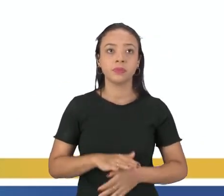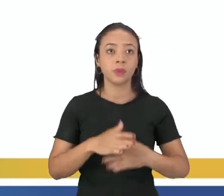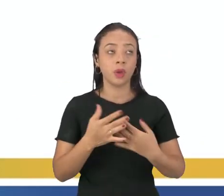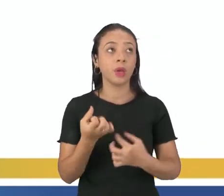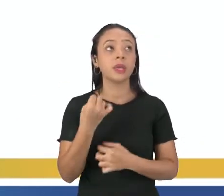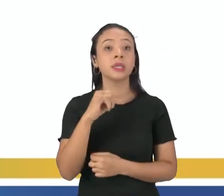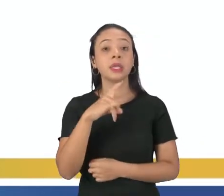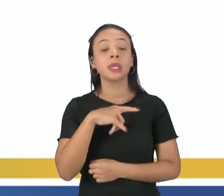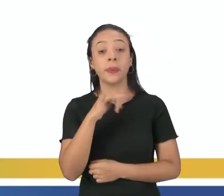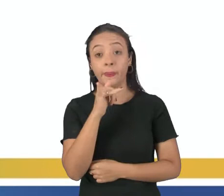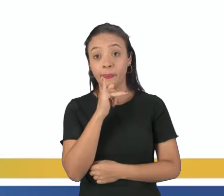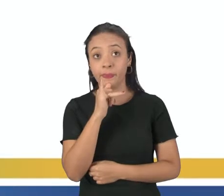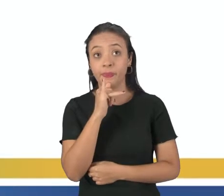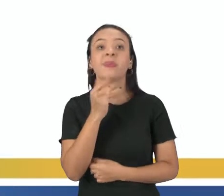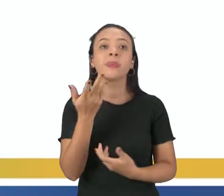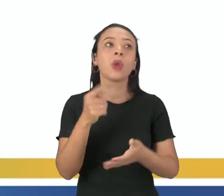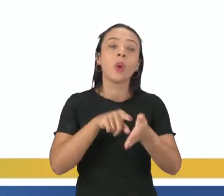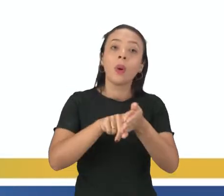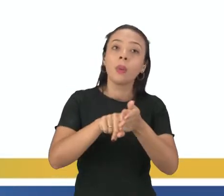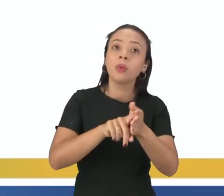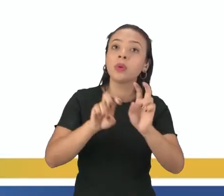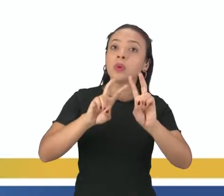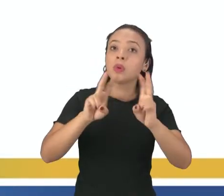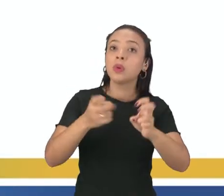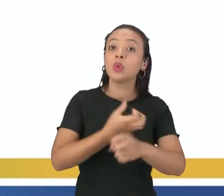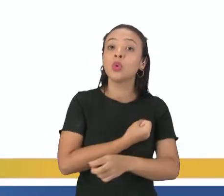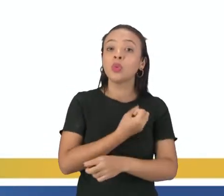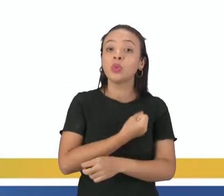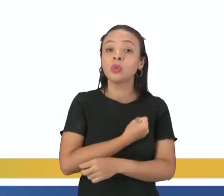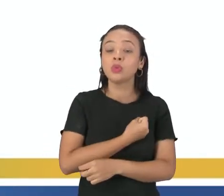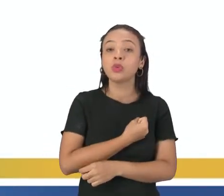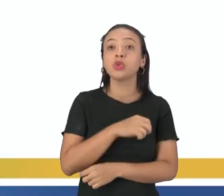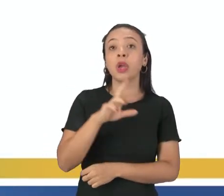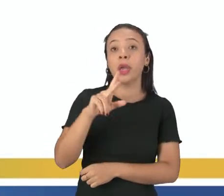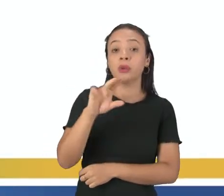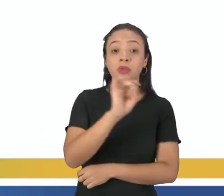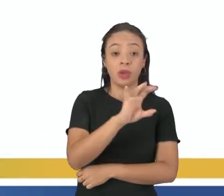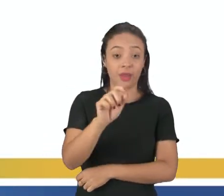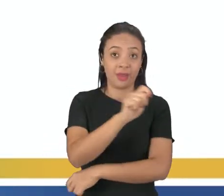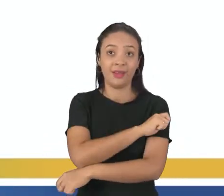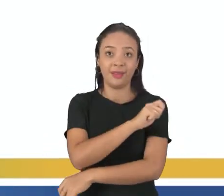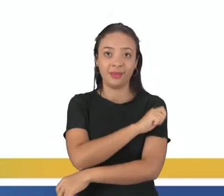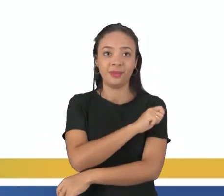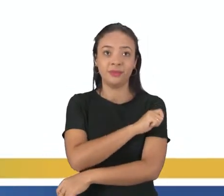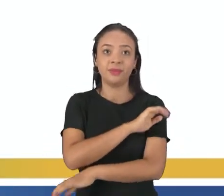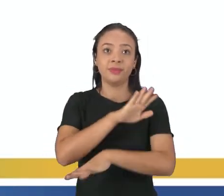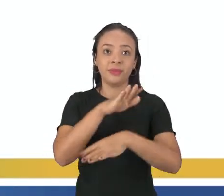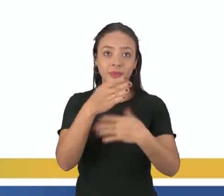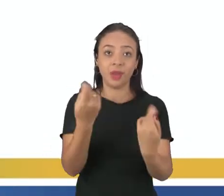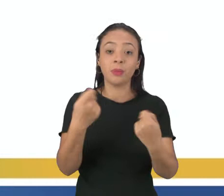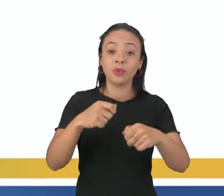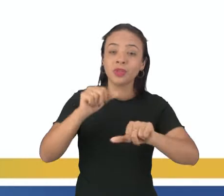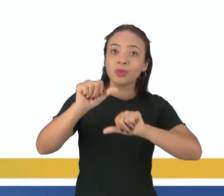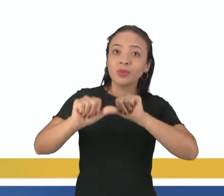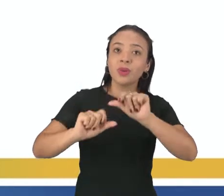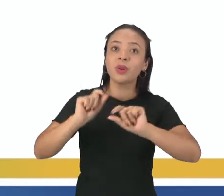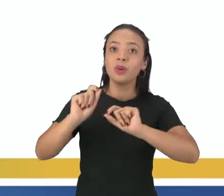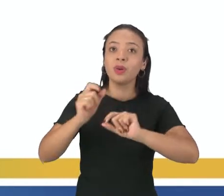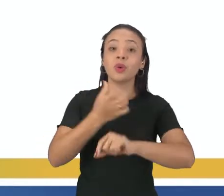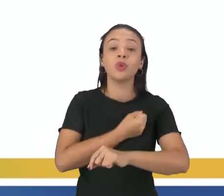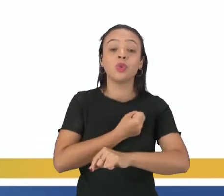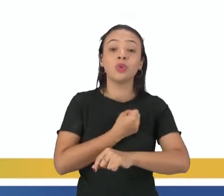Se tivéssemos, por exemplo, uma pesquisa sobre o número de irmãos de cada aluno do sexto ano A, então a variável número de irmãos